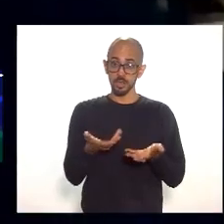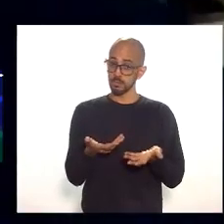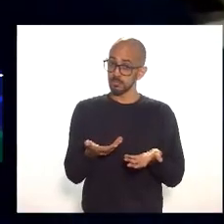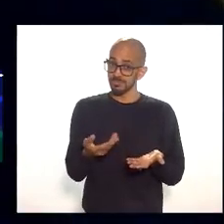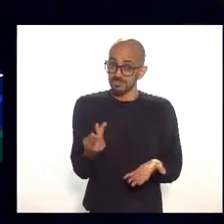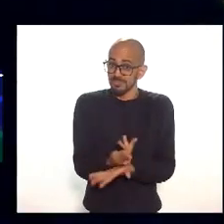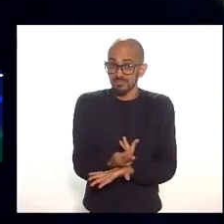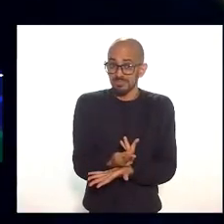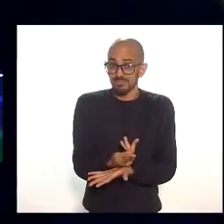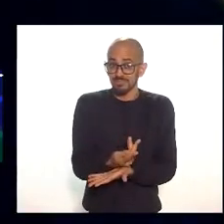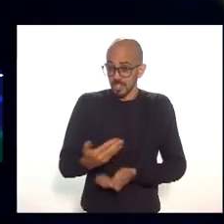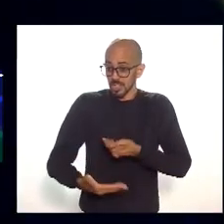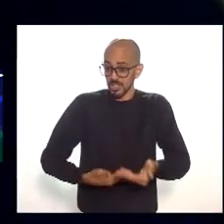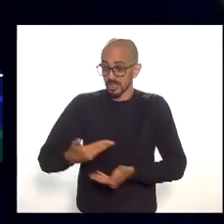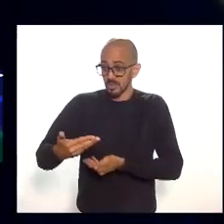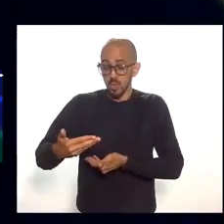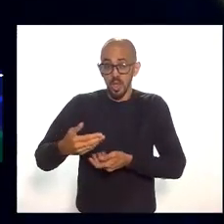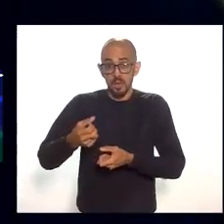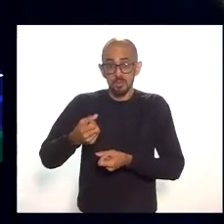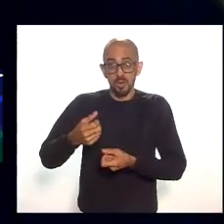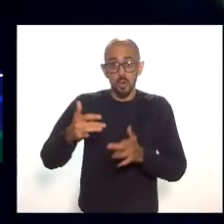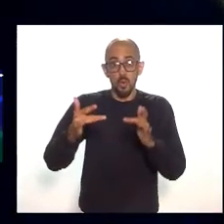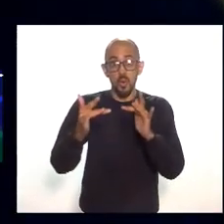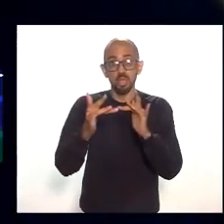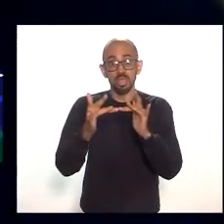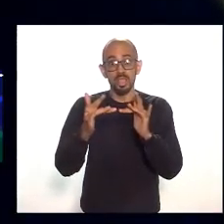acontece, né, através do contato.